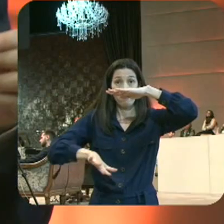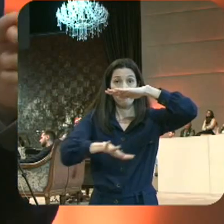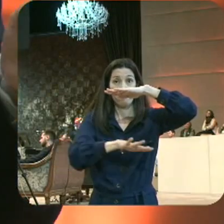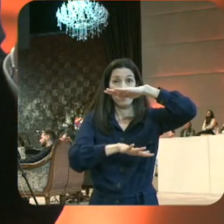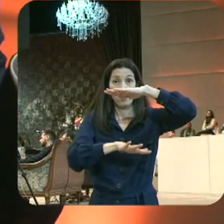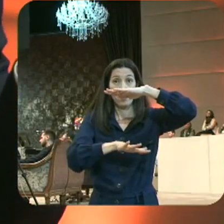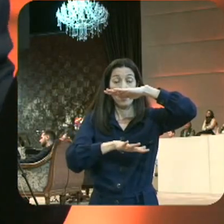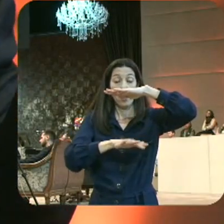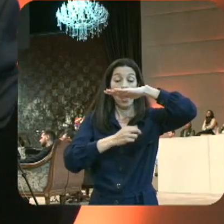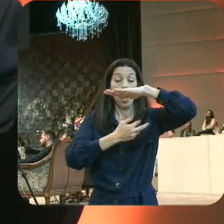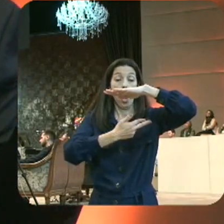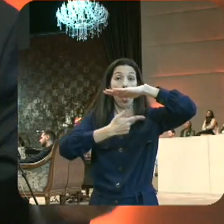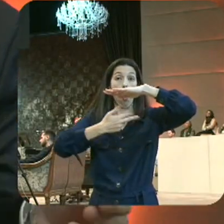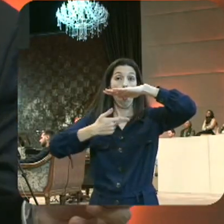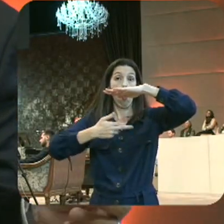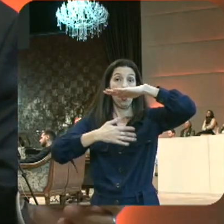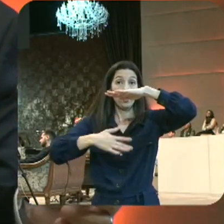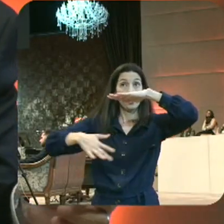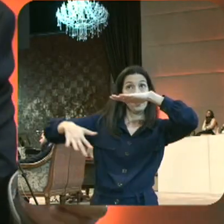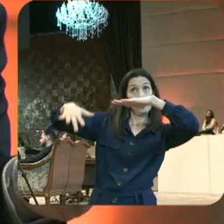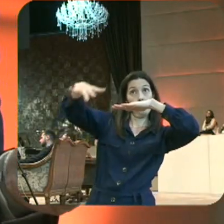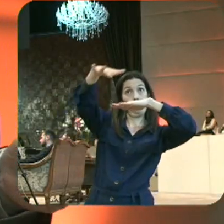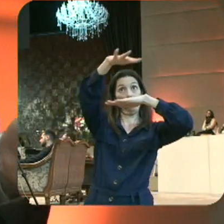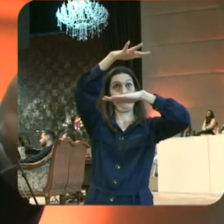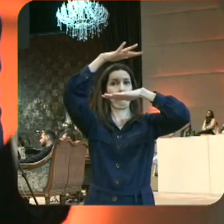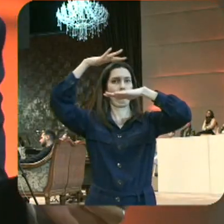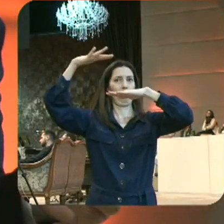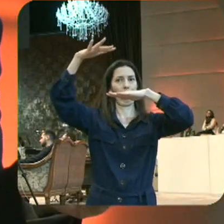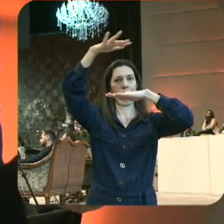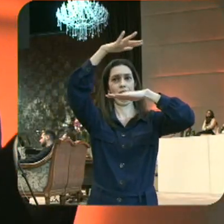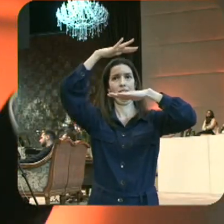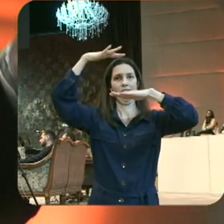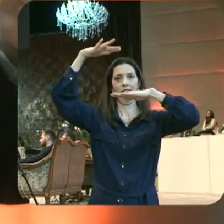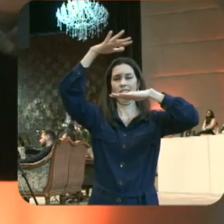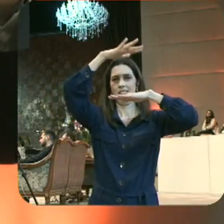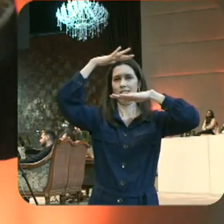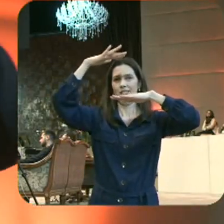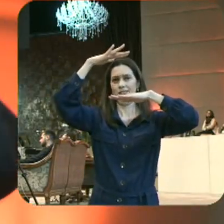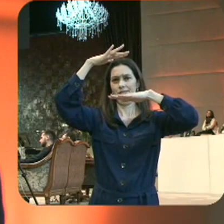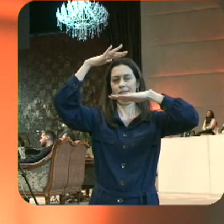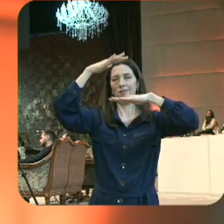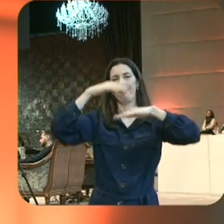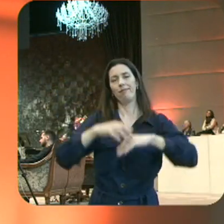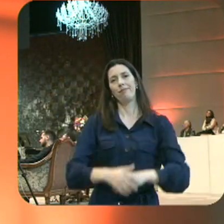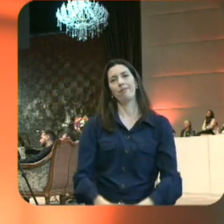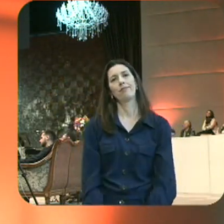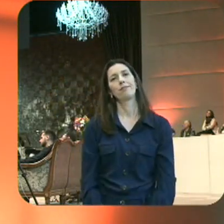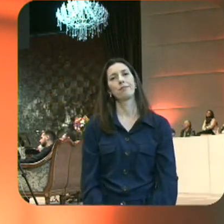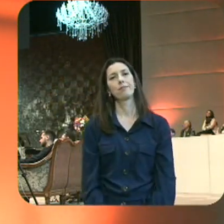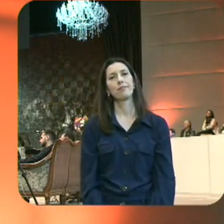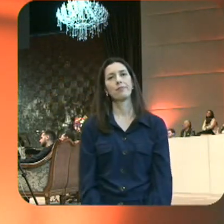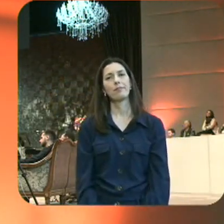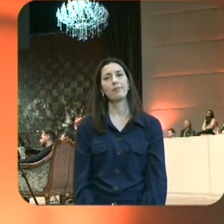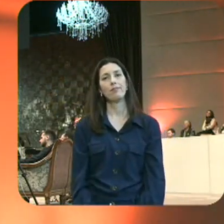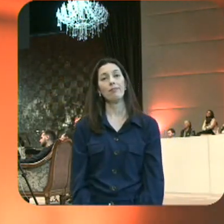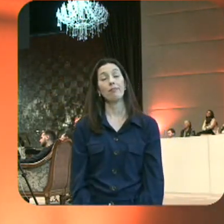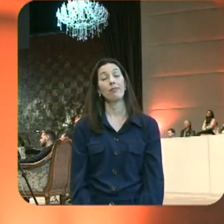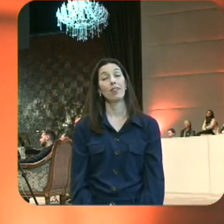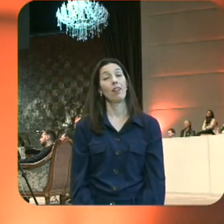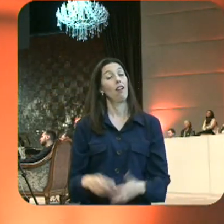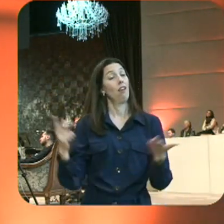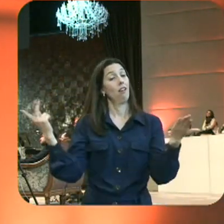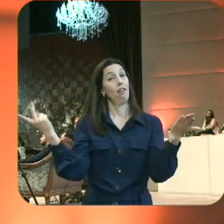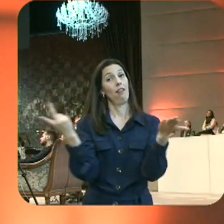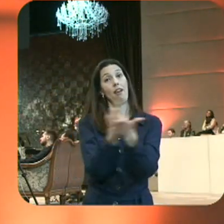e estou valorizando Deus menos do que aquela coisa. E isso é